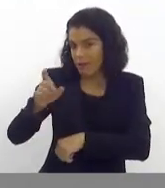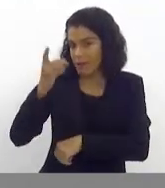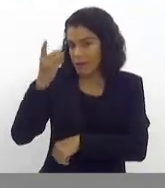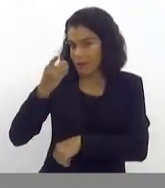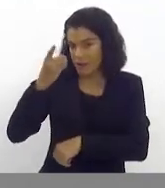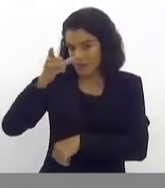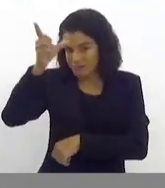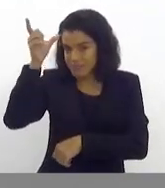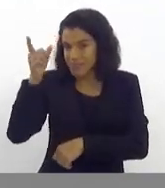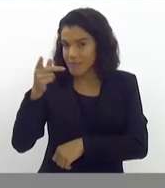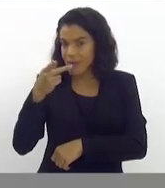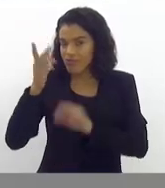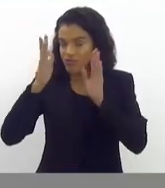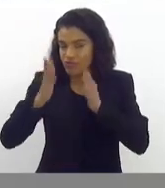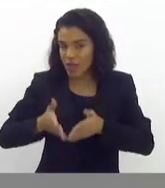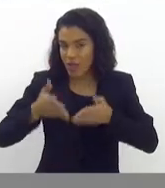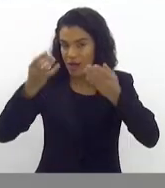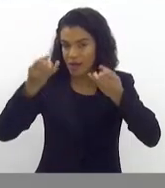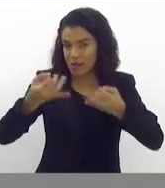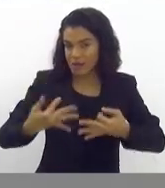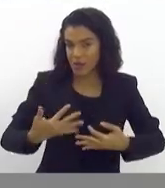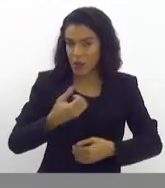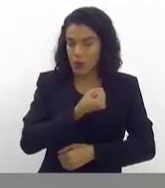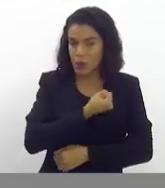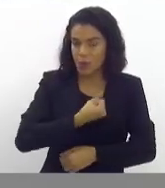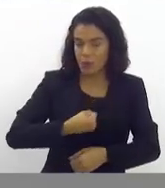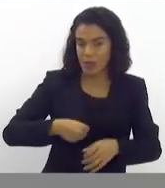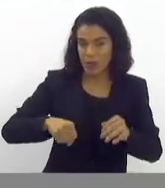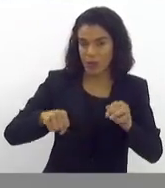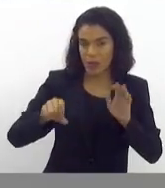menciona, que é a